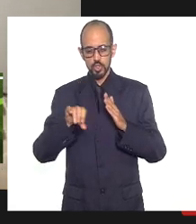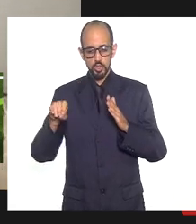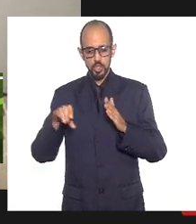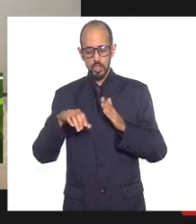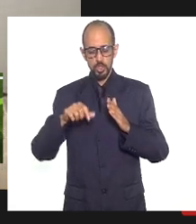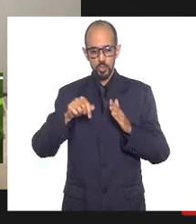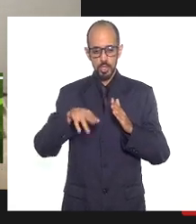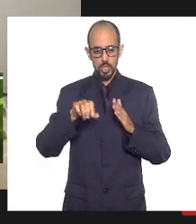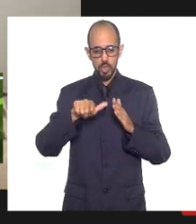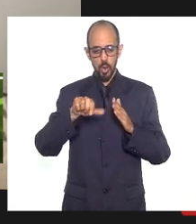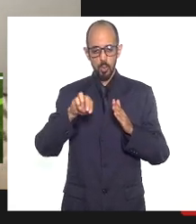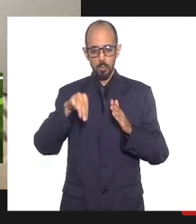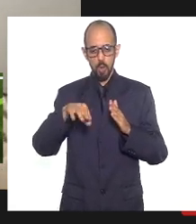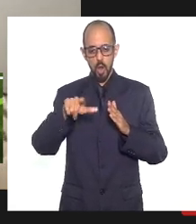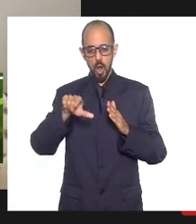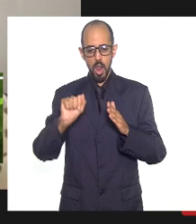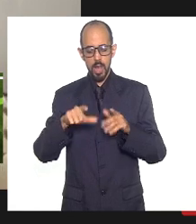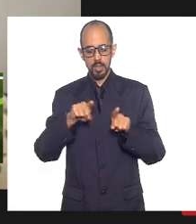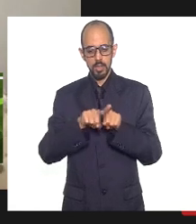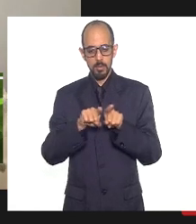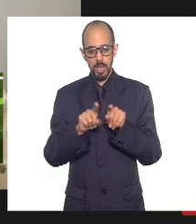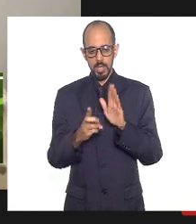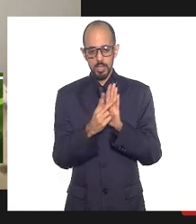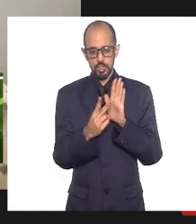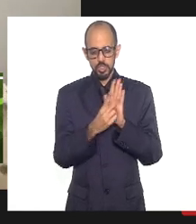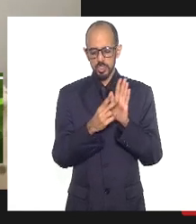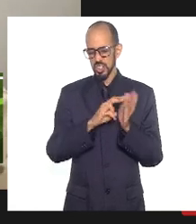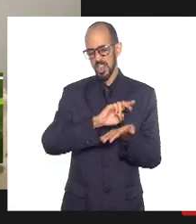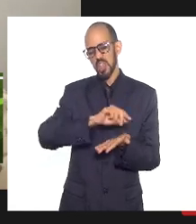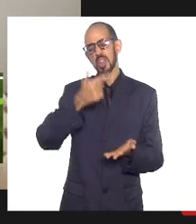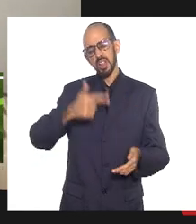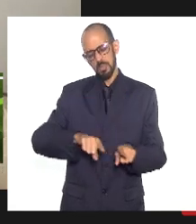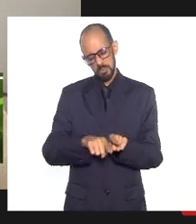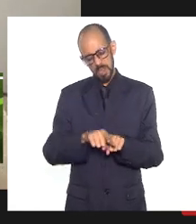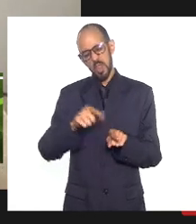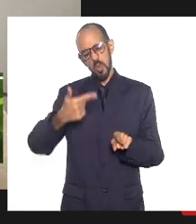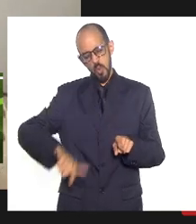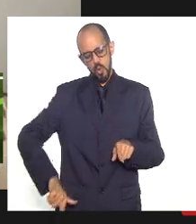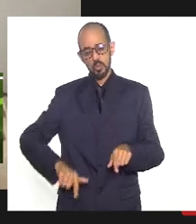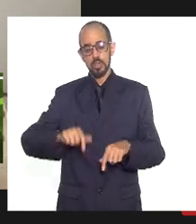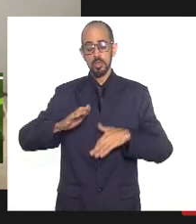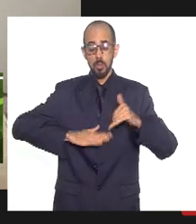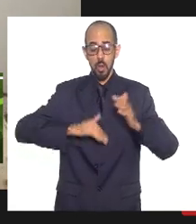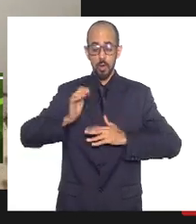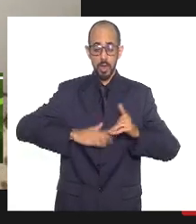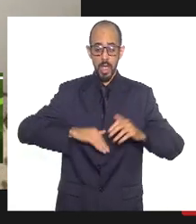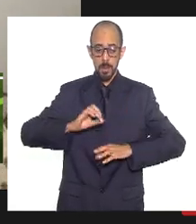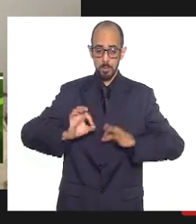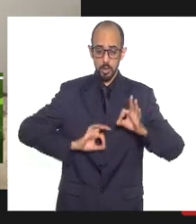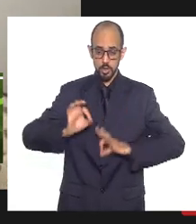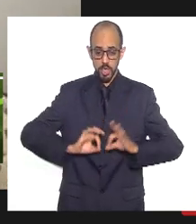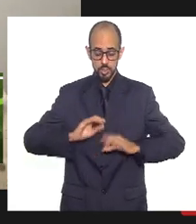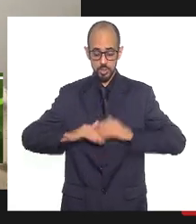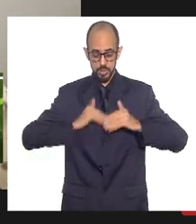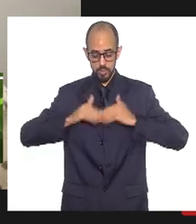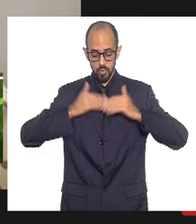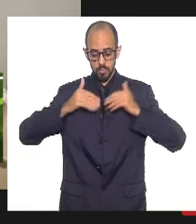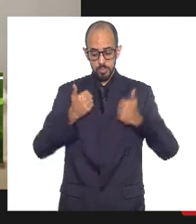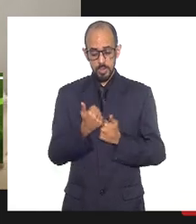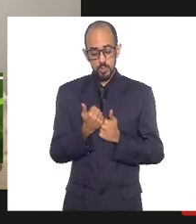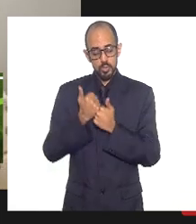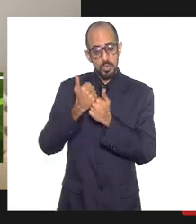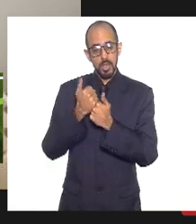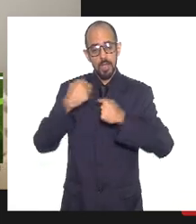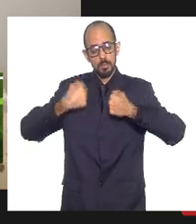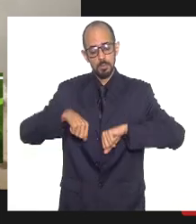estado do Rio de Janeiro, mas também entendendo que qualquer projeto de desenvolvimento econômico e sustentável tem que levar